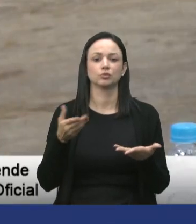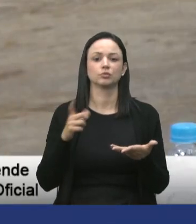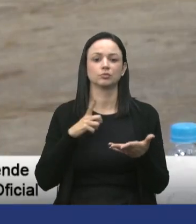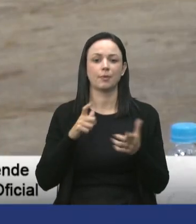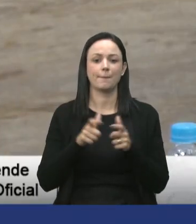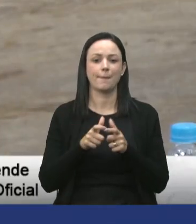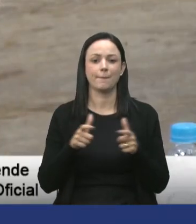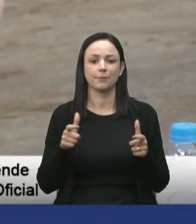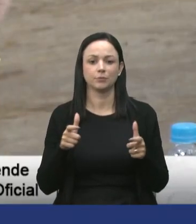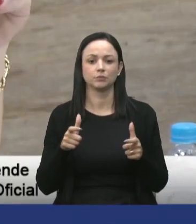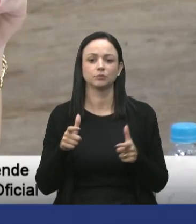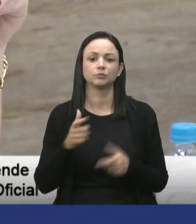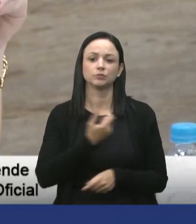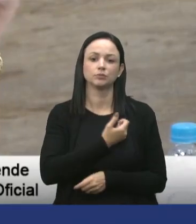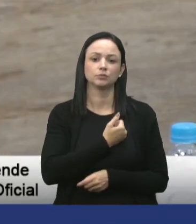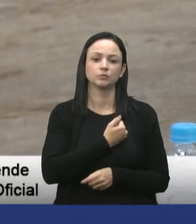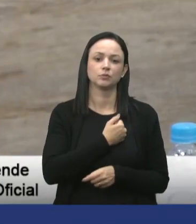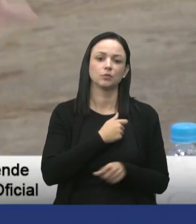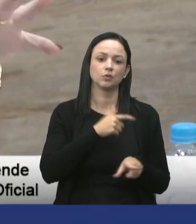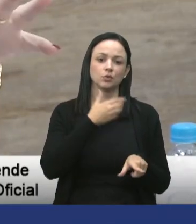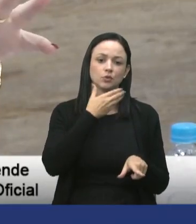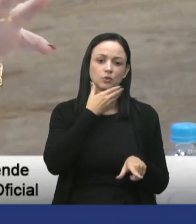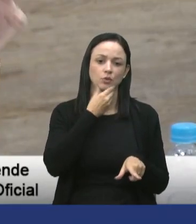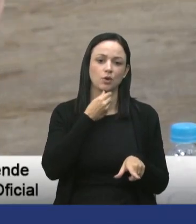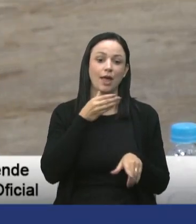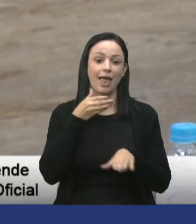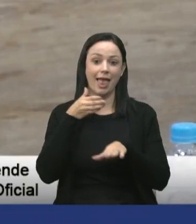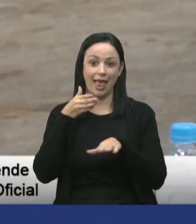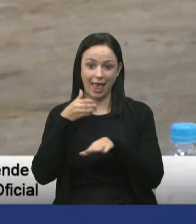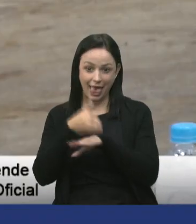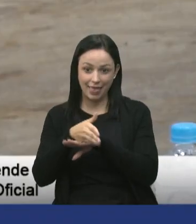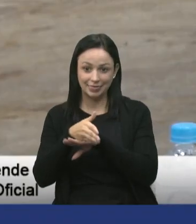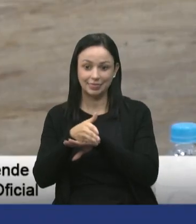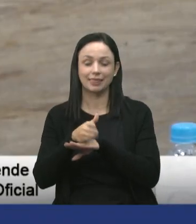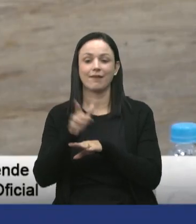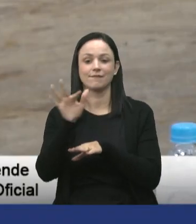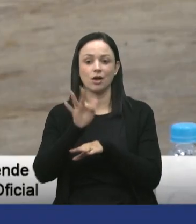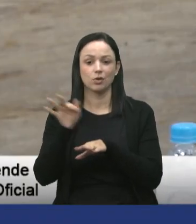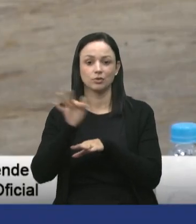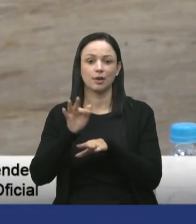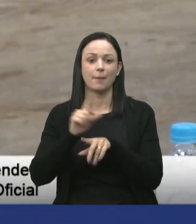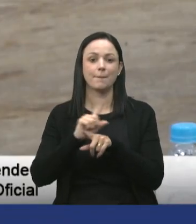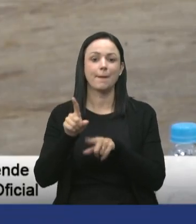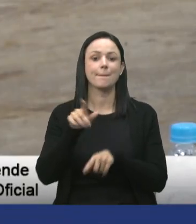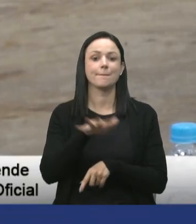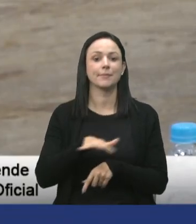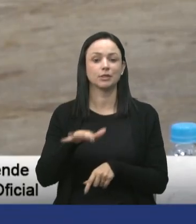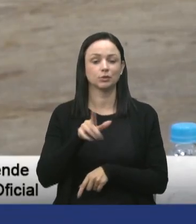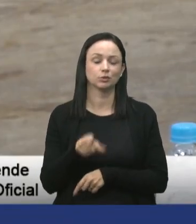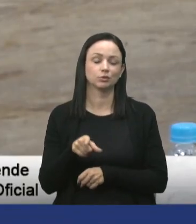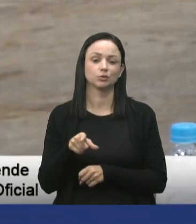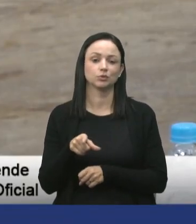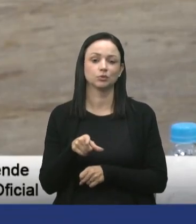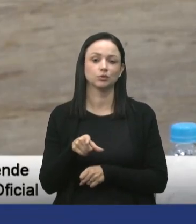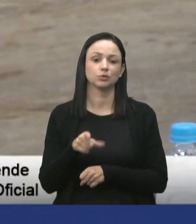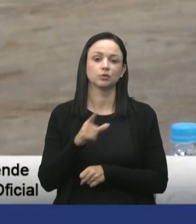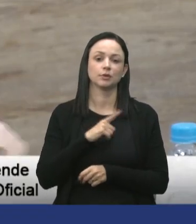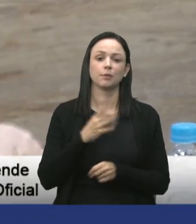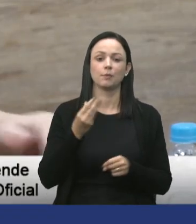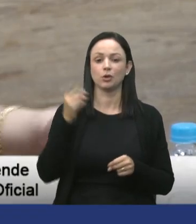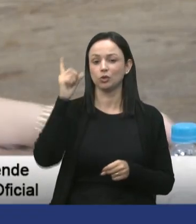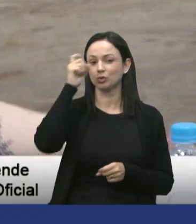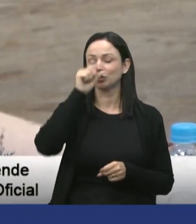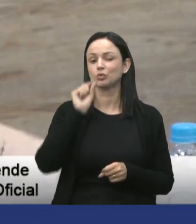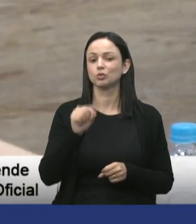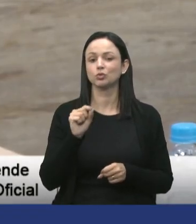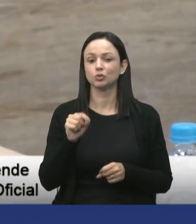aumentam o número dos homens na entrada. Mas ainda, mesmo nestas situações, nós vamos ter muita dificuldade na